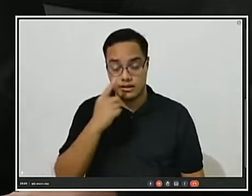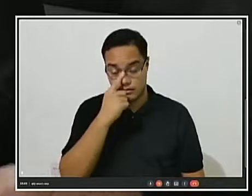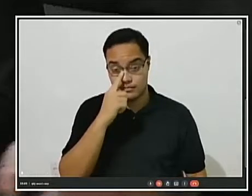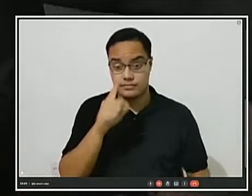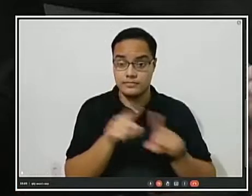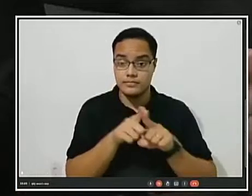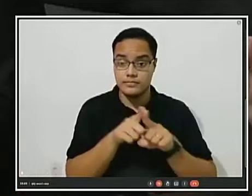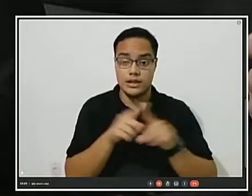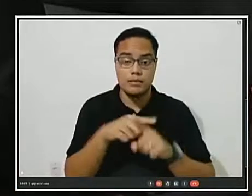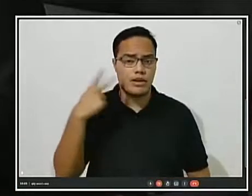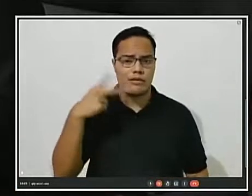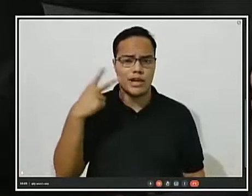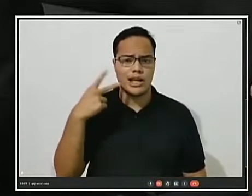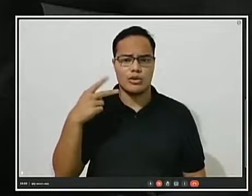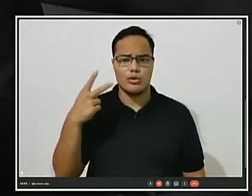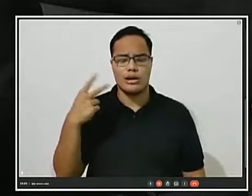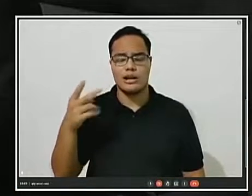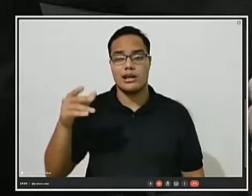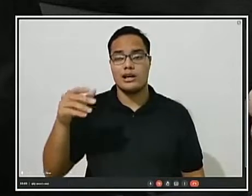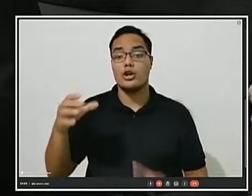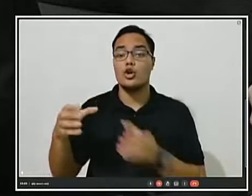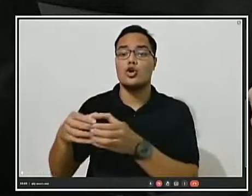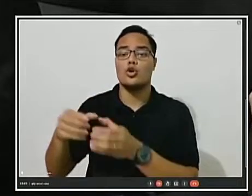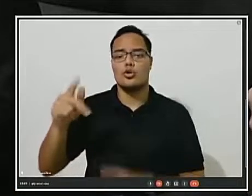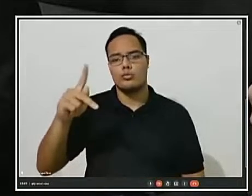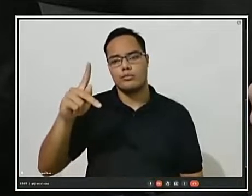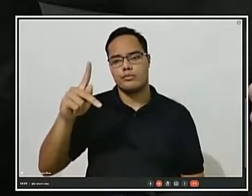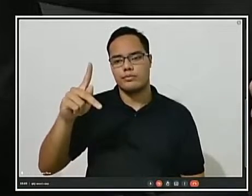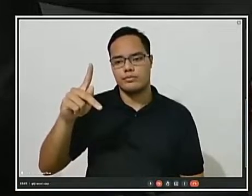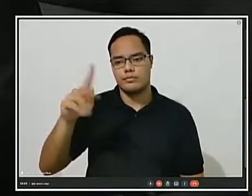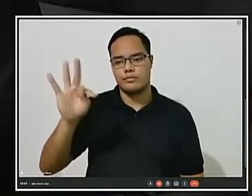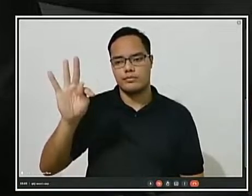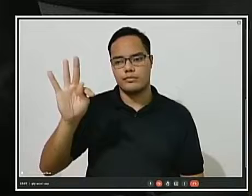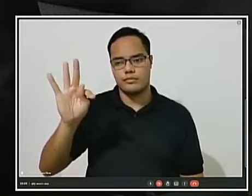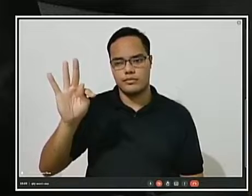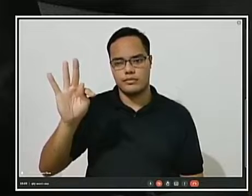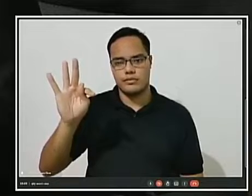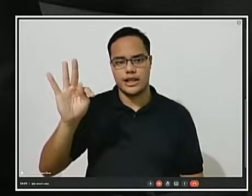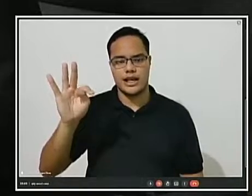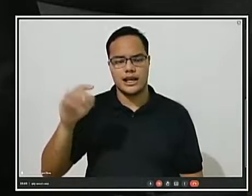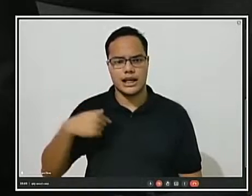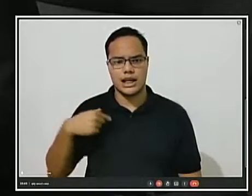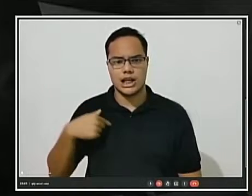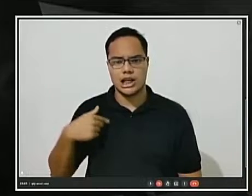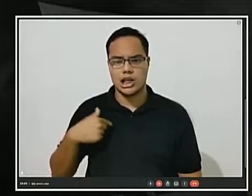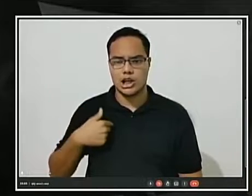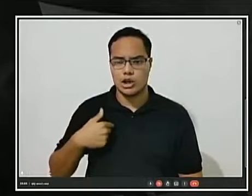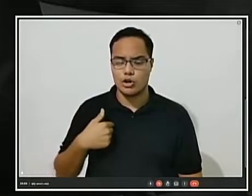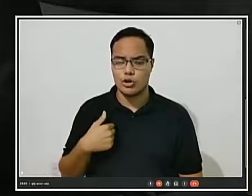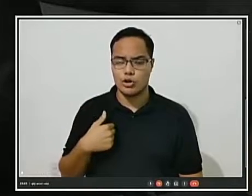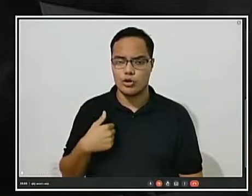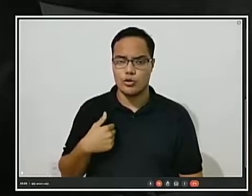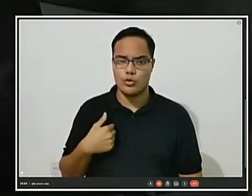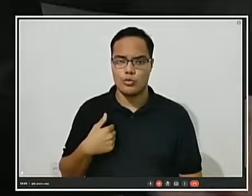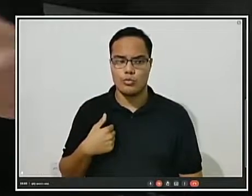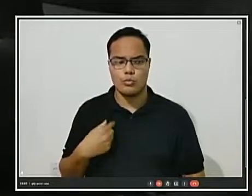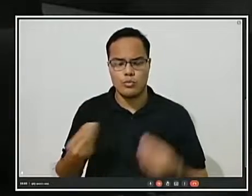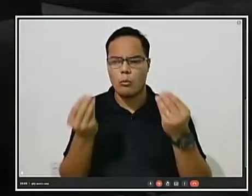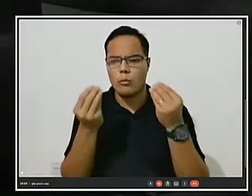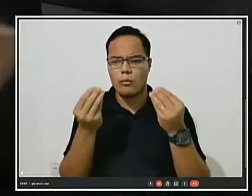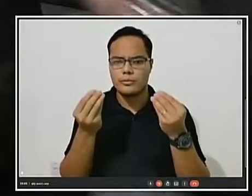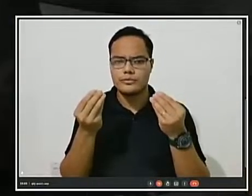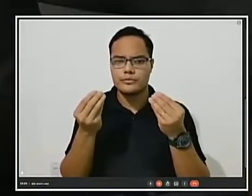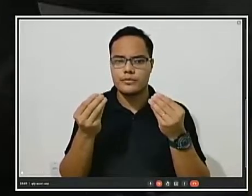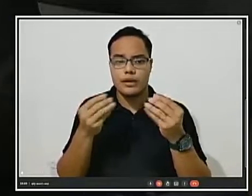do PT eu trago é uma relação aqui de candidatos deputados do